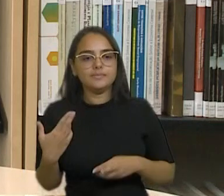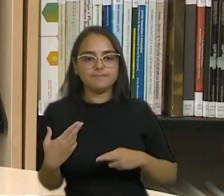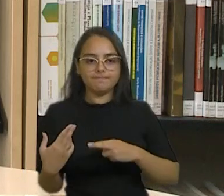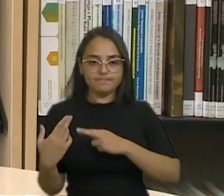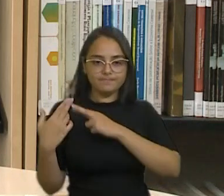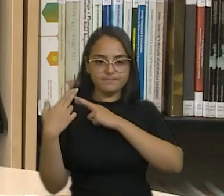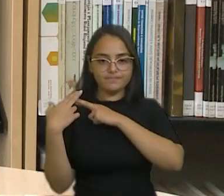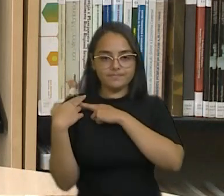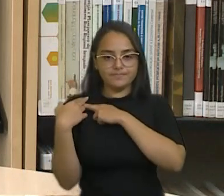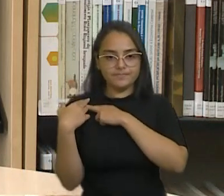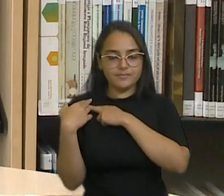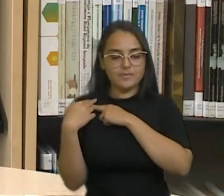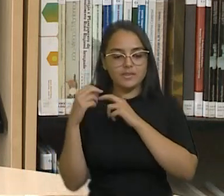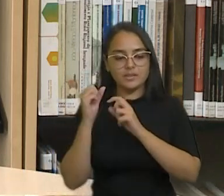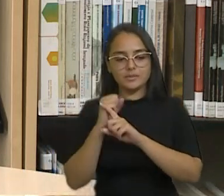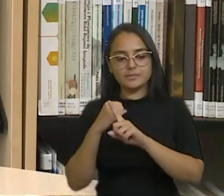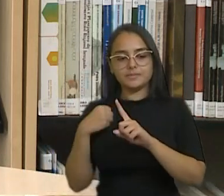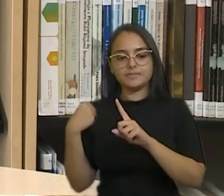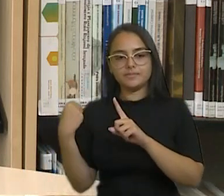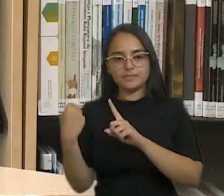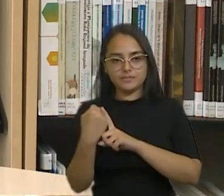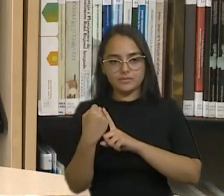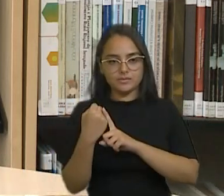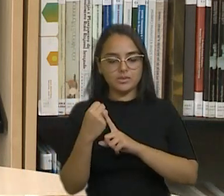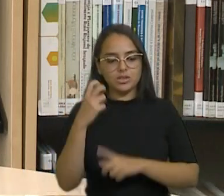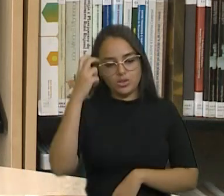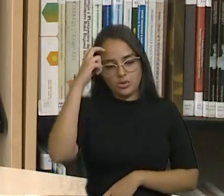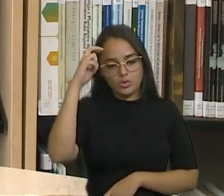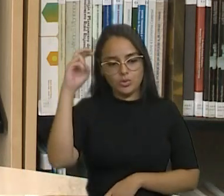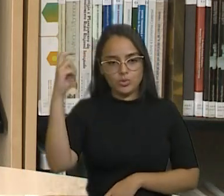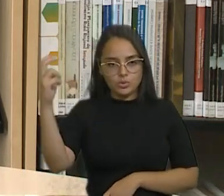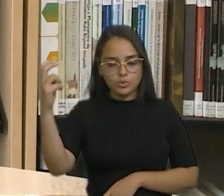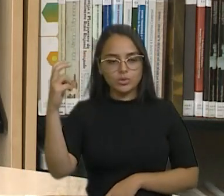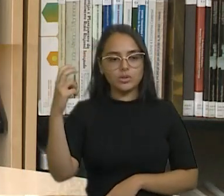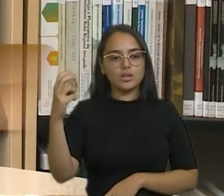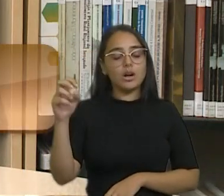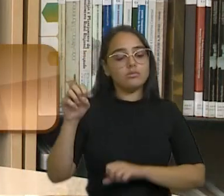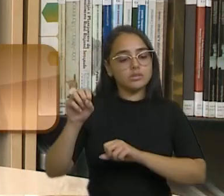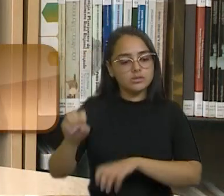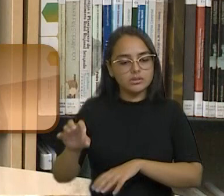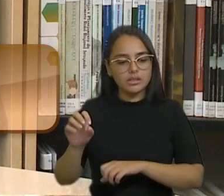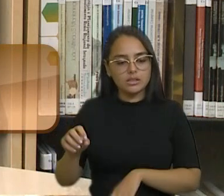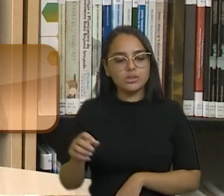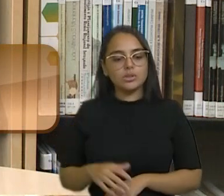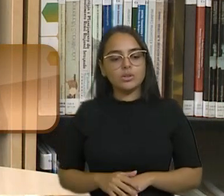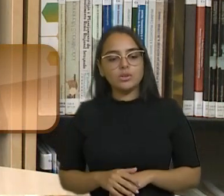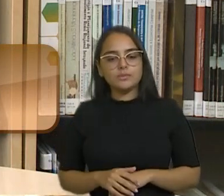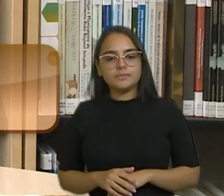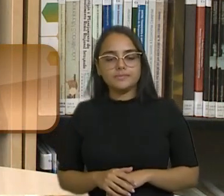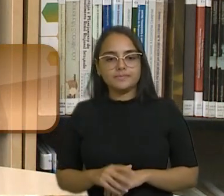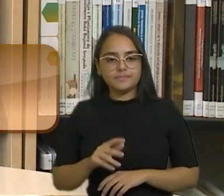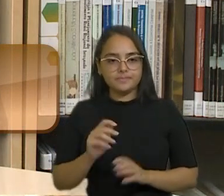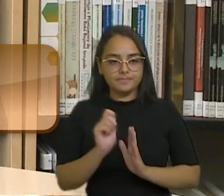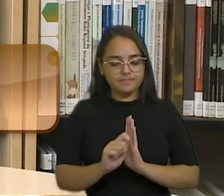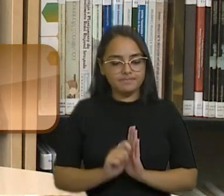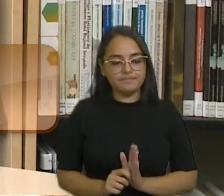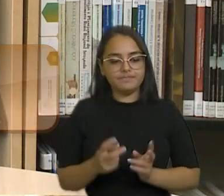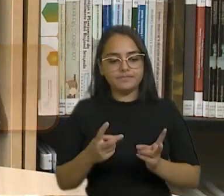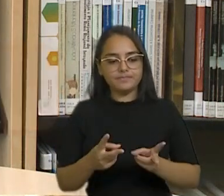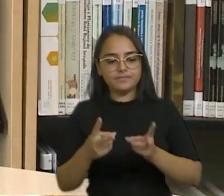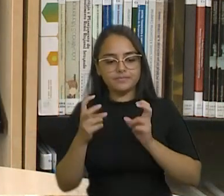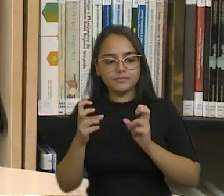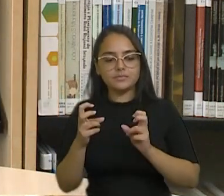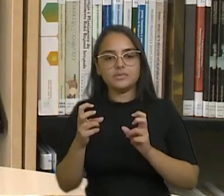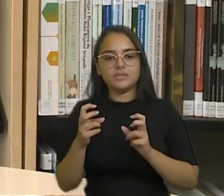responsabilidade social, cultural, enquanto educador, enquanto escritor, eu percebi a necessidade